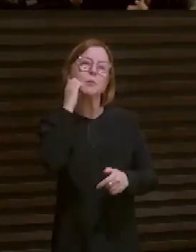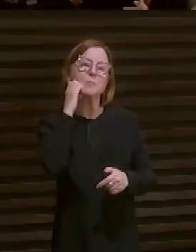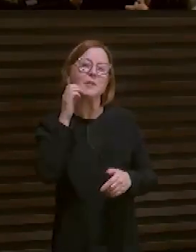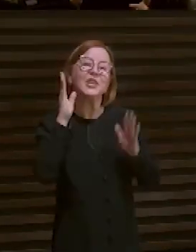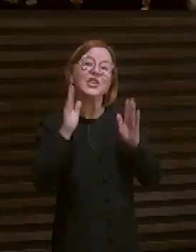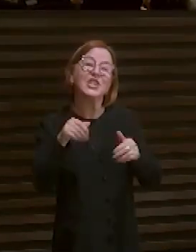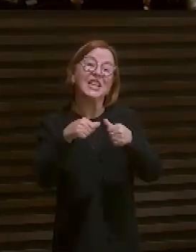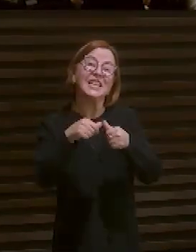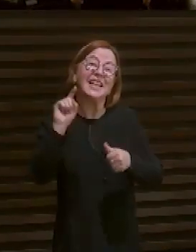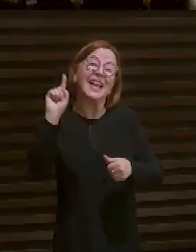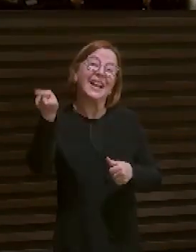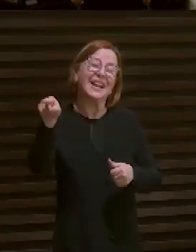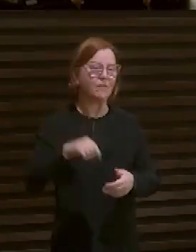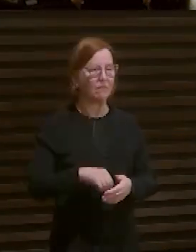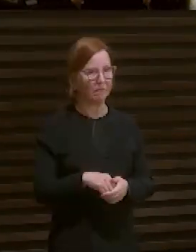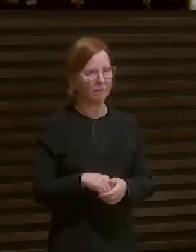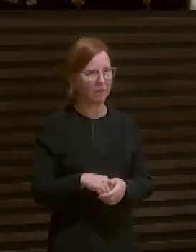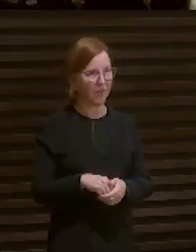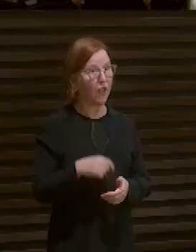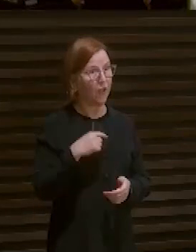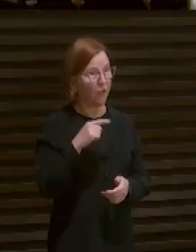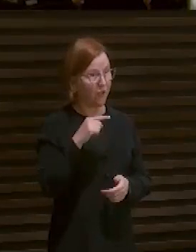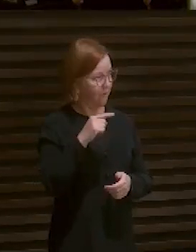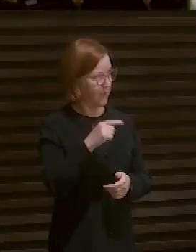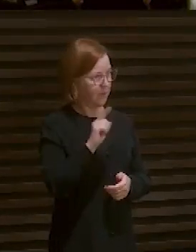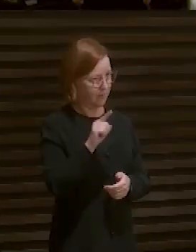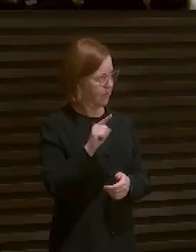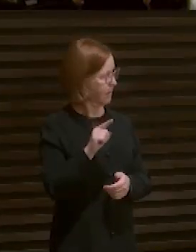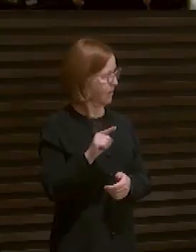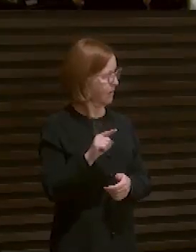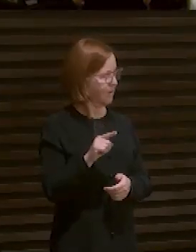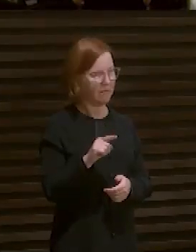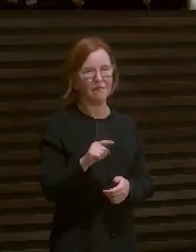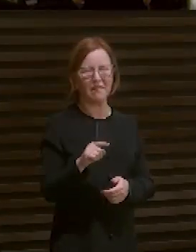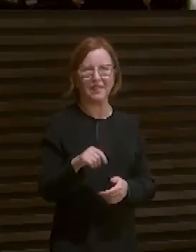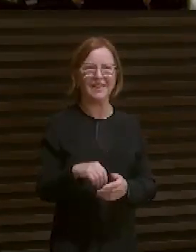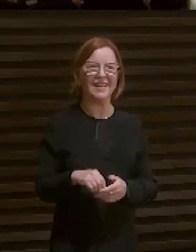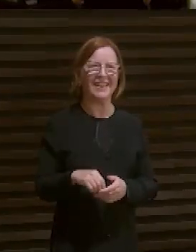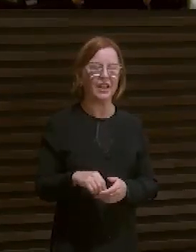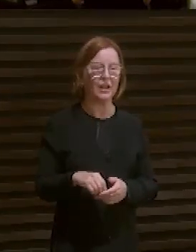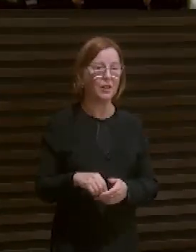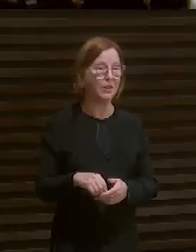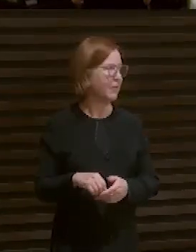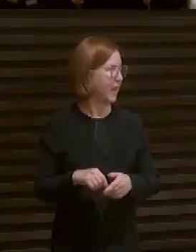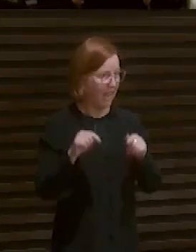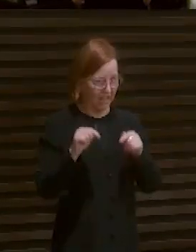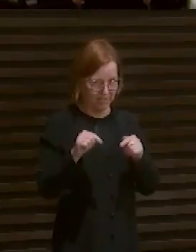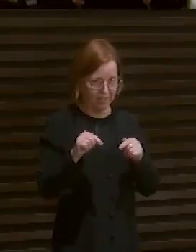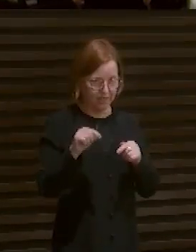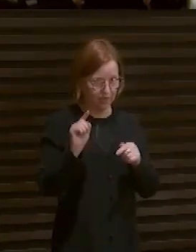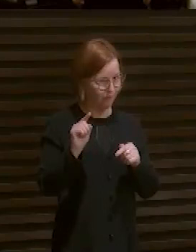Né? Você me mandou porque a casa é sua. Agora, aqui você não vai ter